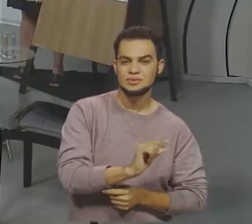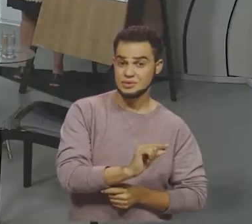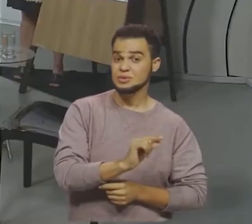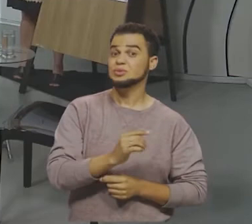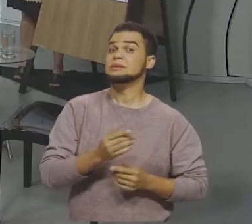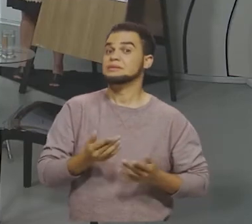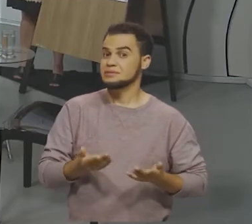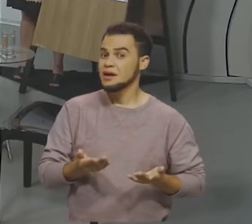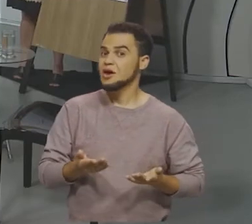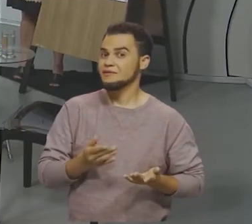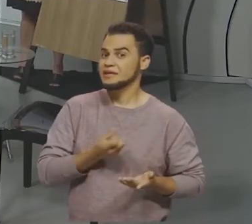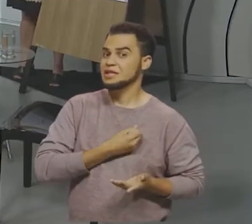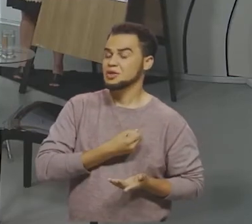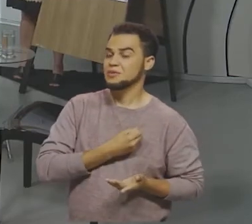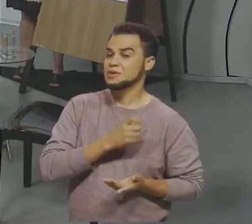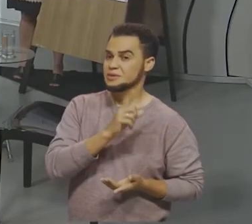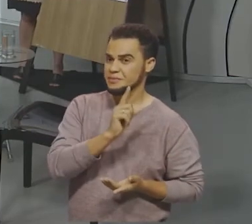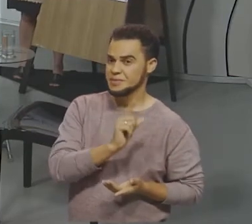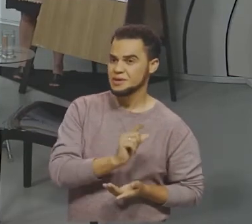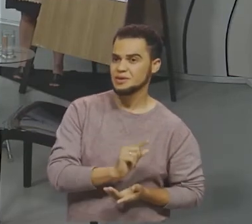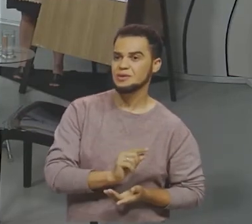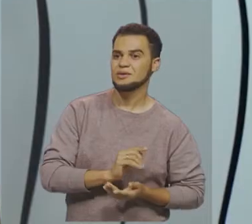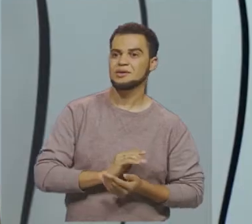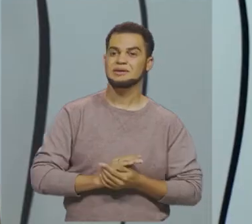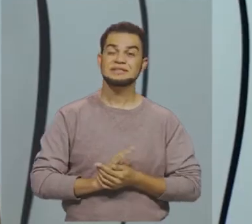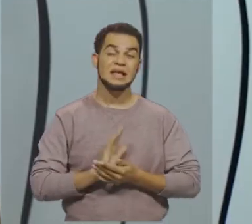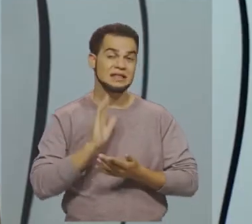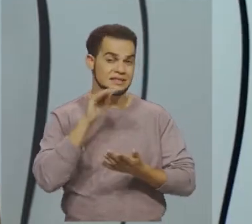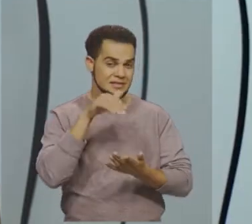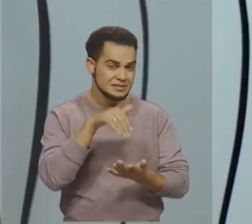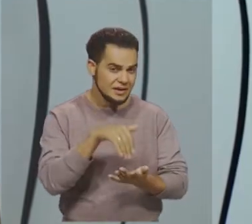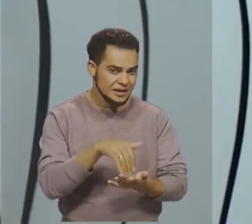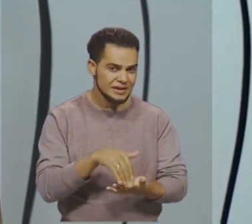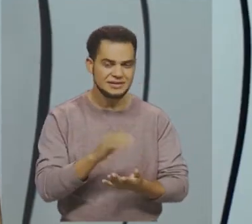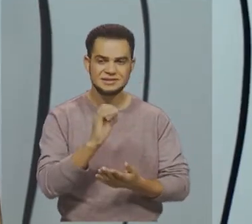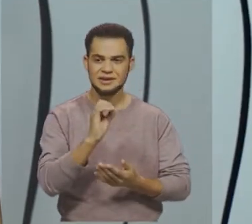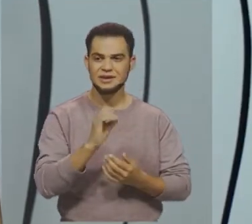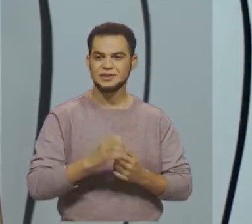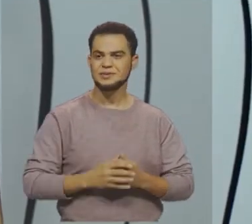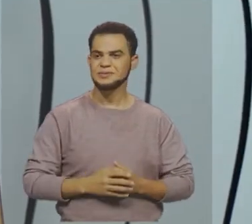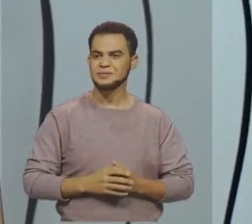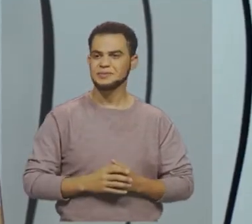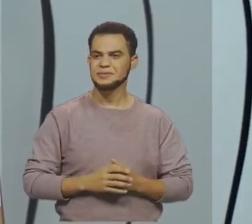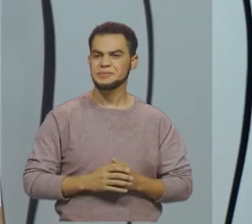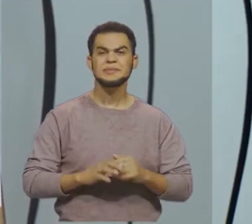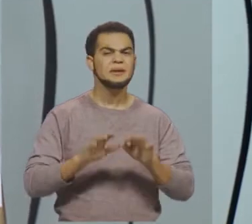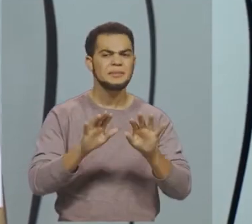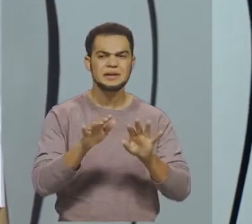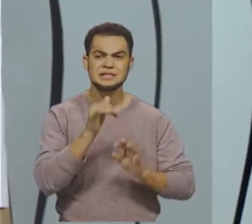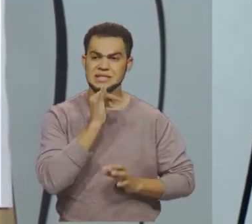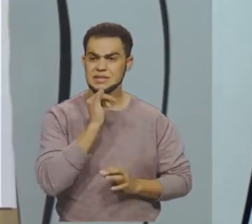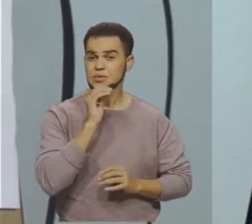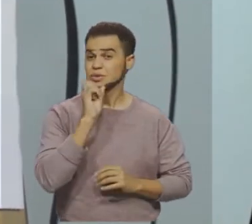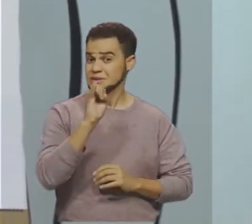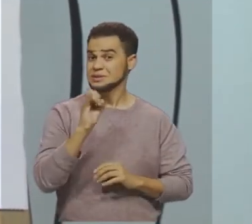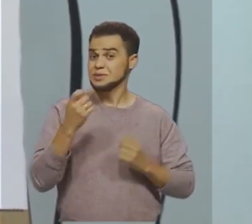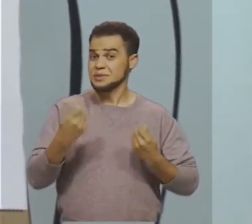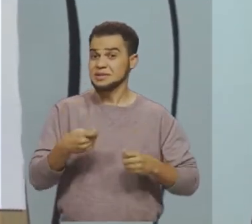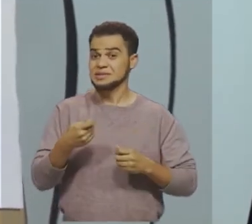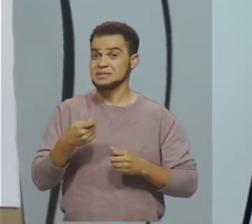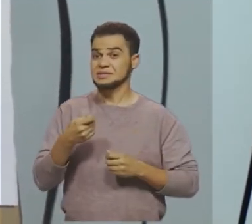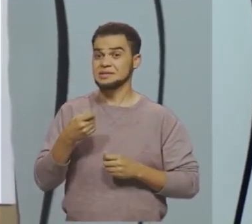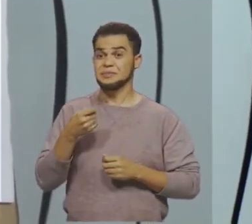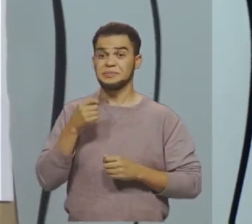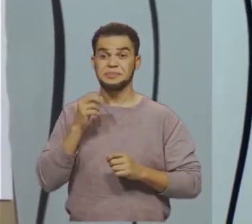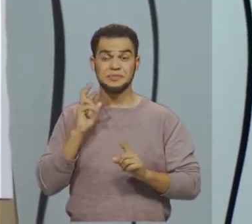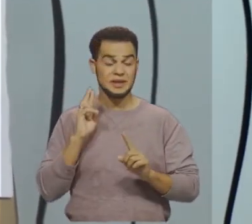ter números menores, chegando até no zero. Se eu tiver que representar o x